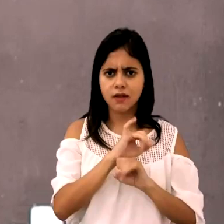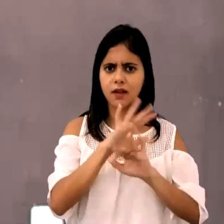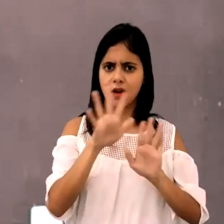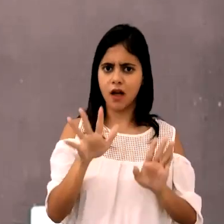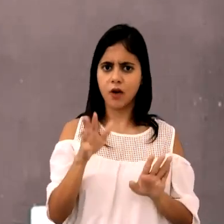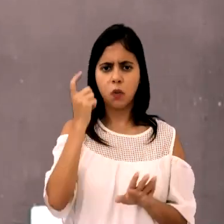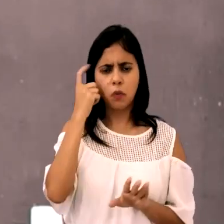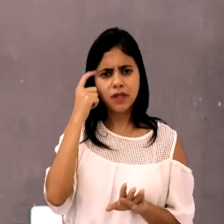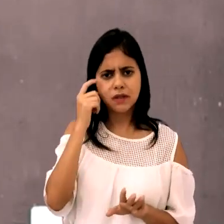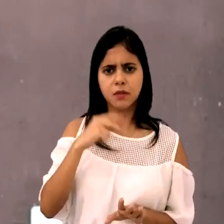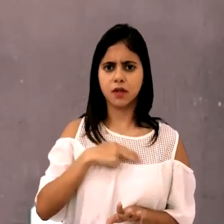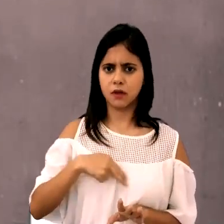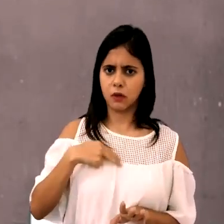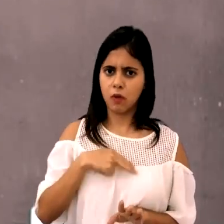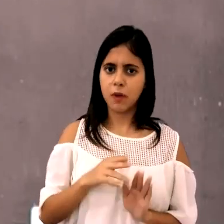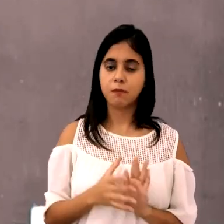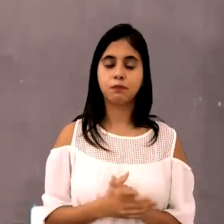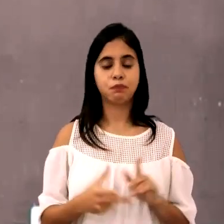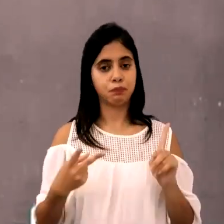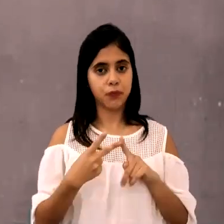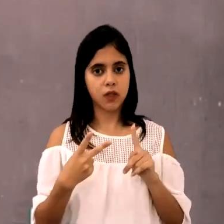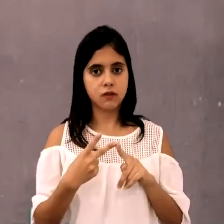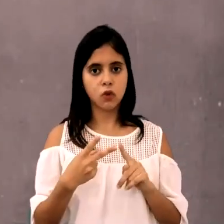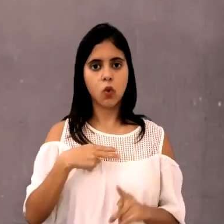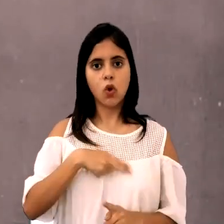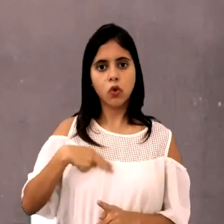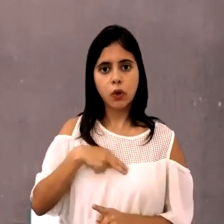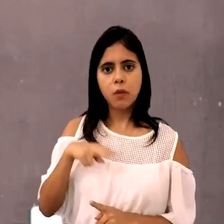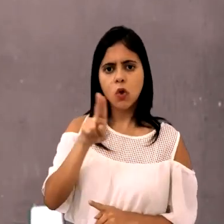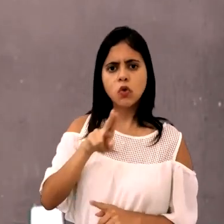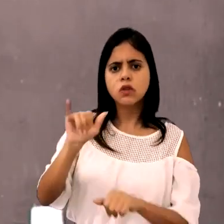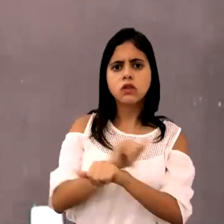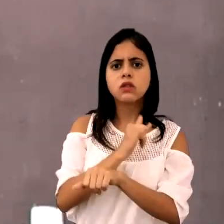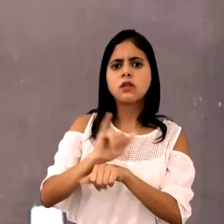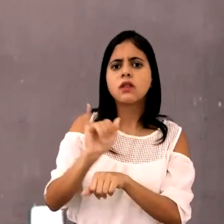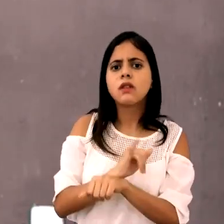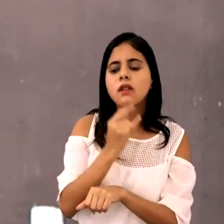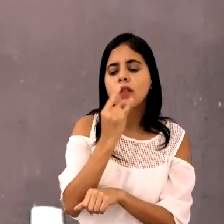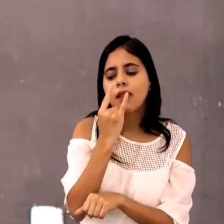Segundo ponto, ela usa de estratégias de leve sedução.